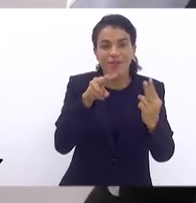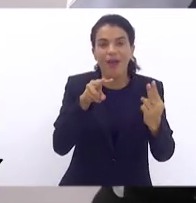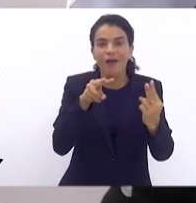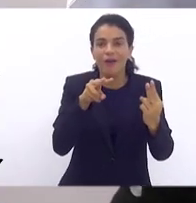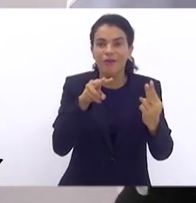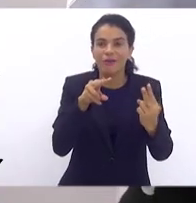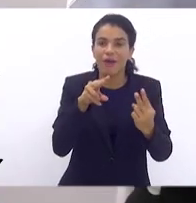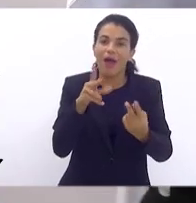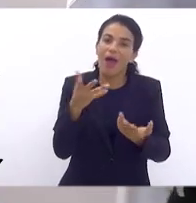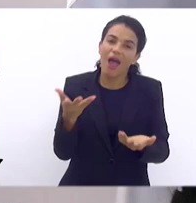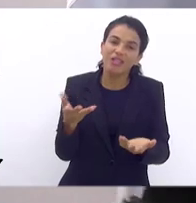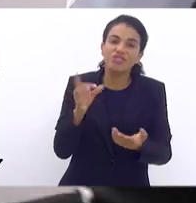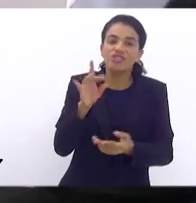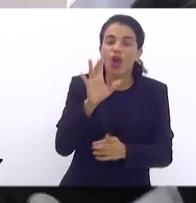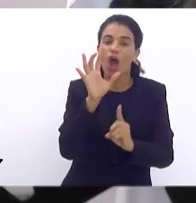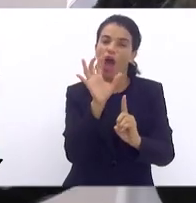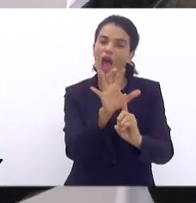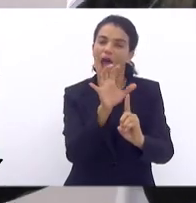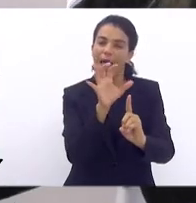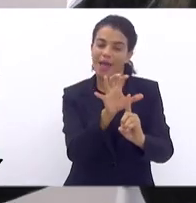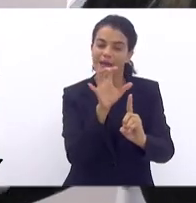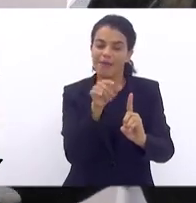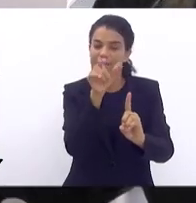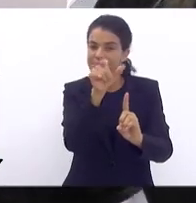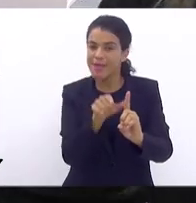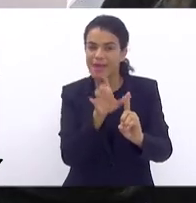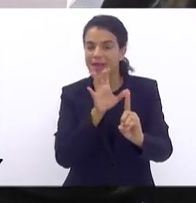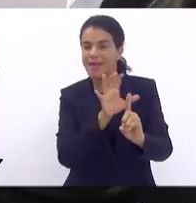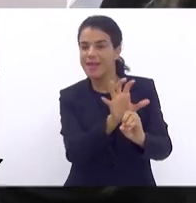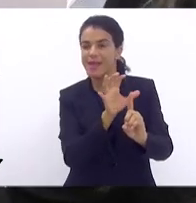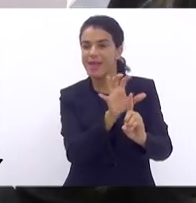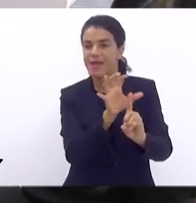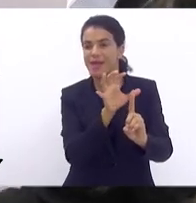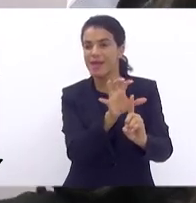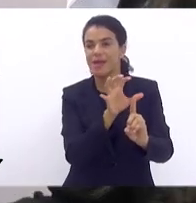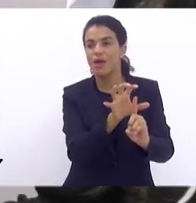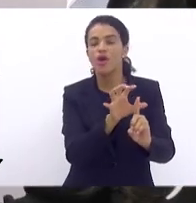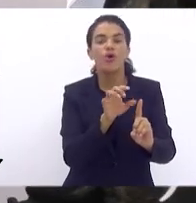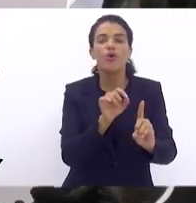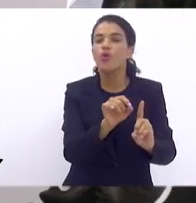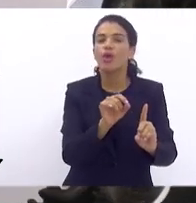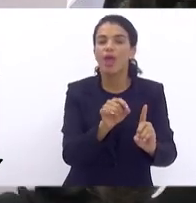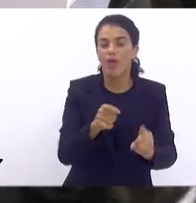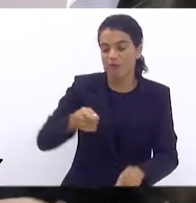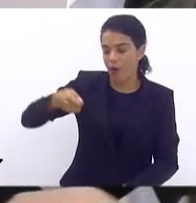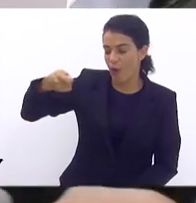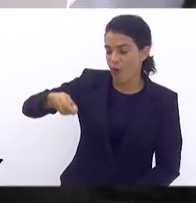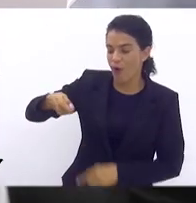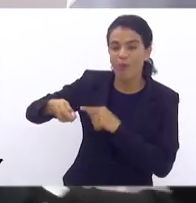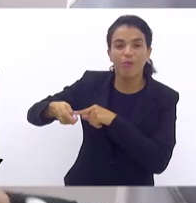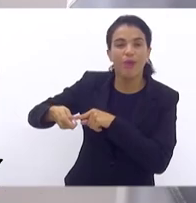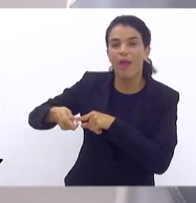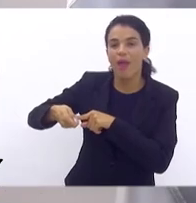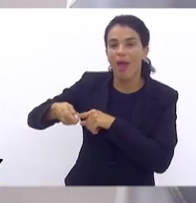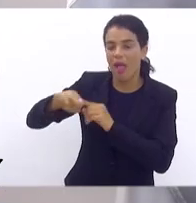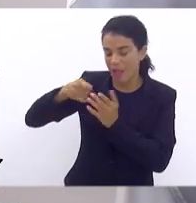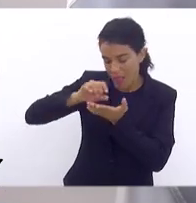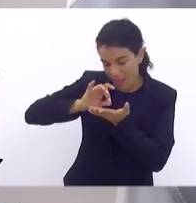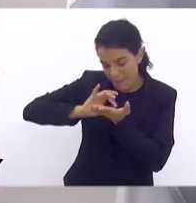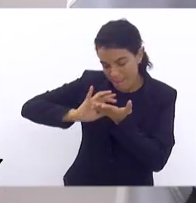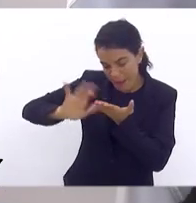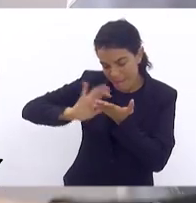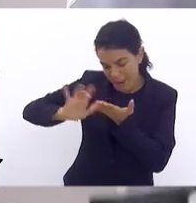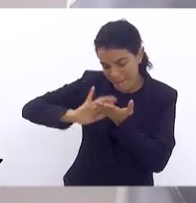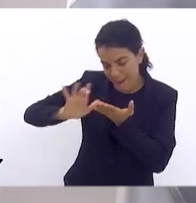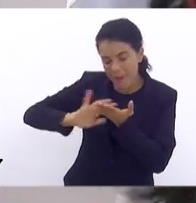coloca apenas ameaça E aí o que que vai acontecer você vai ter que obrigar a olhar todos os